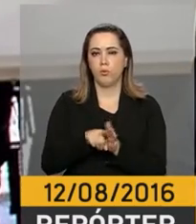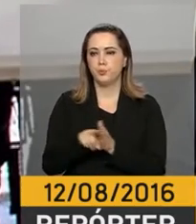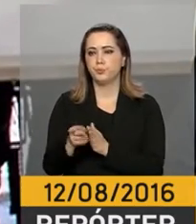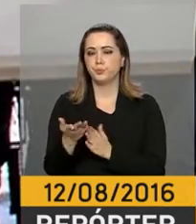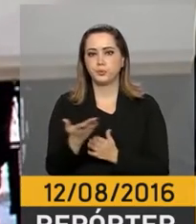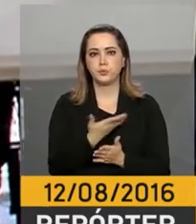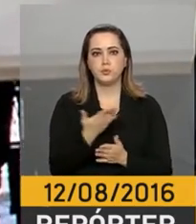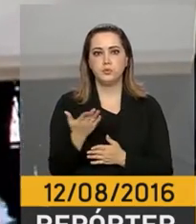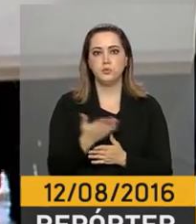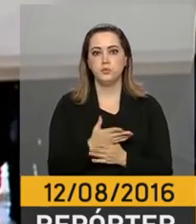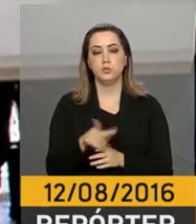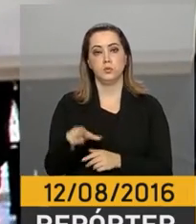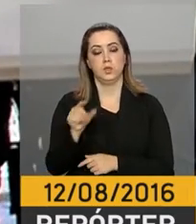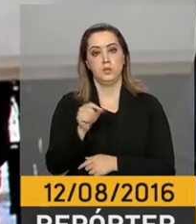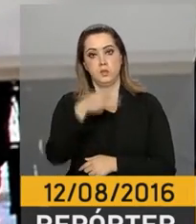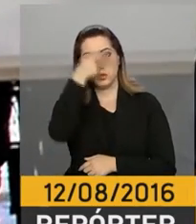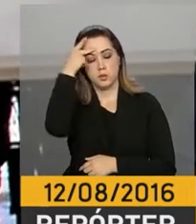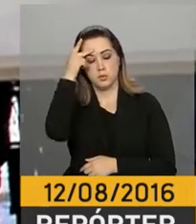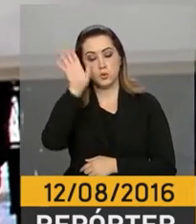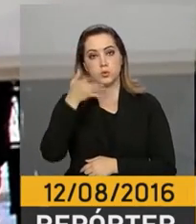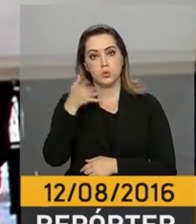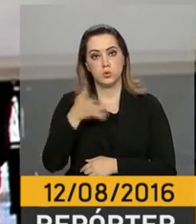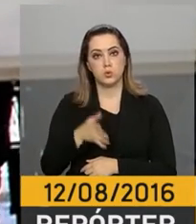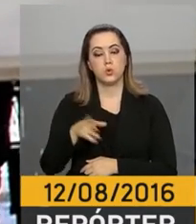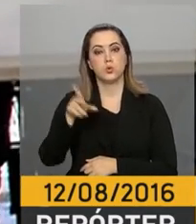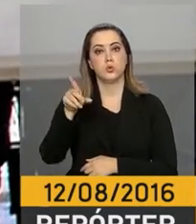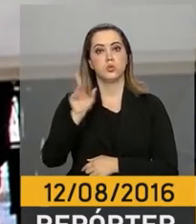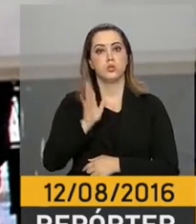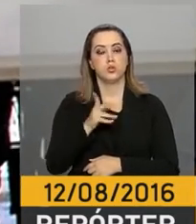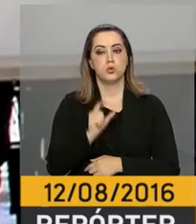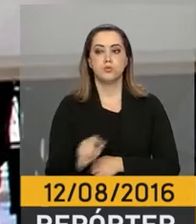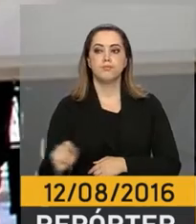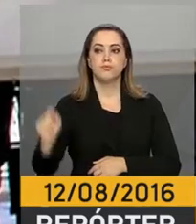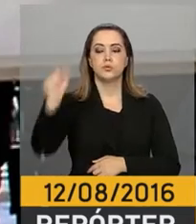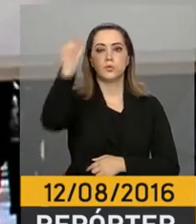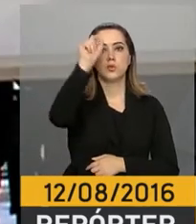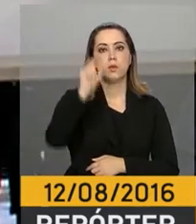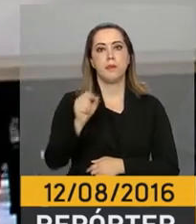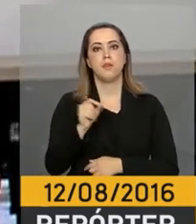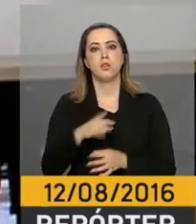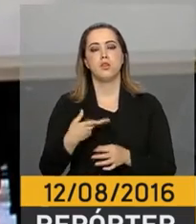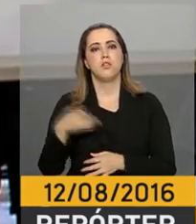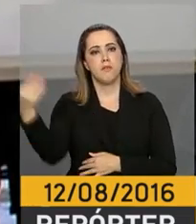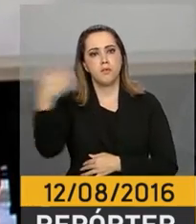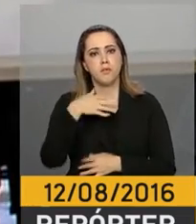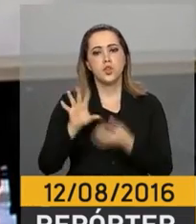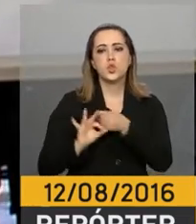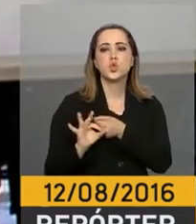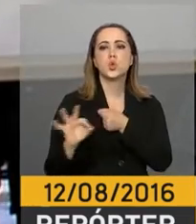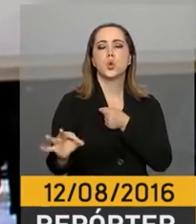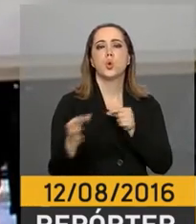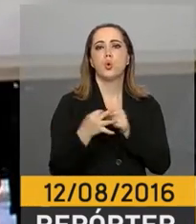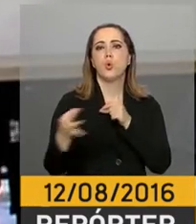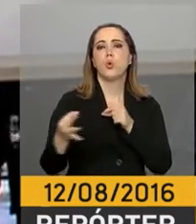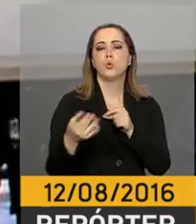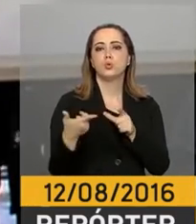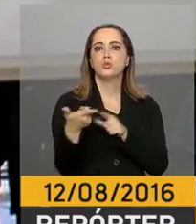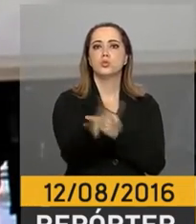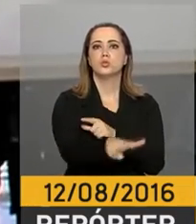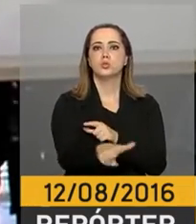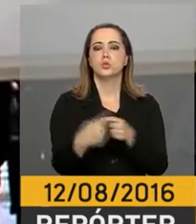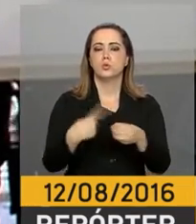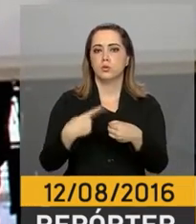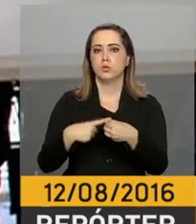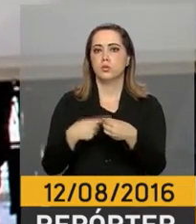Força Nacional, eles estão bem preparados, eles vêm de lugares muito longe, eles não conhecem a realidade do Rio. Eles foram bem treinados e preparados para